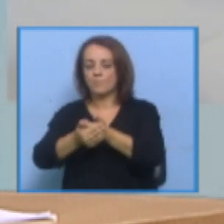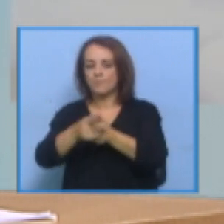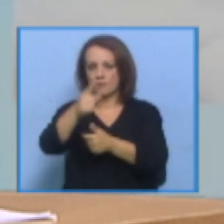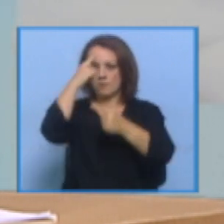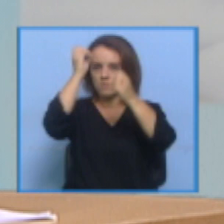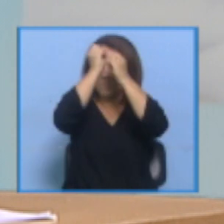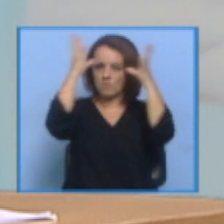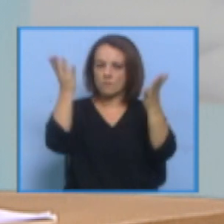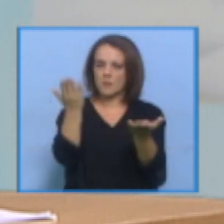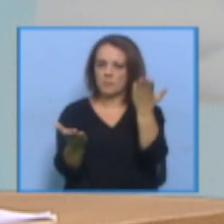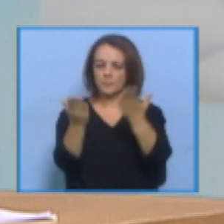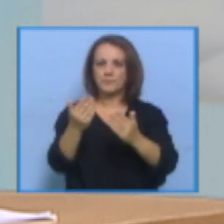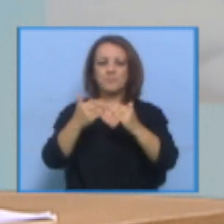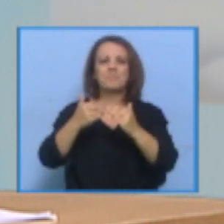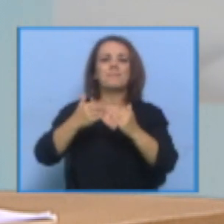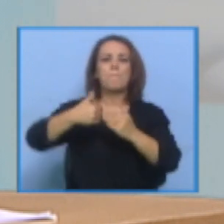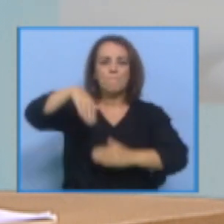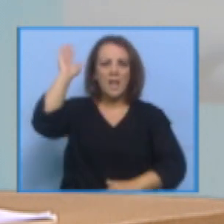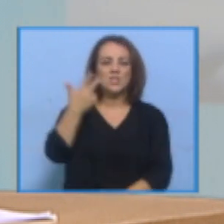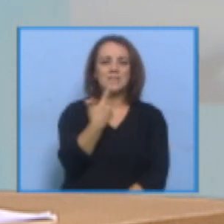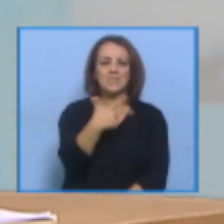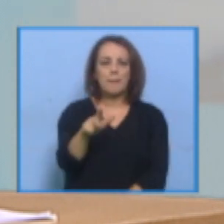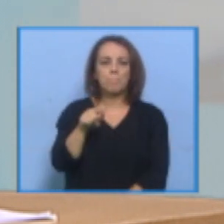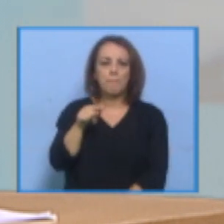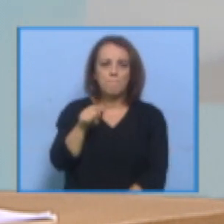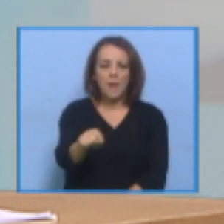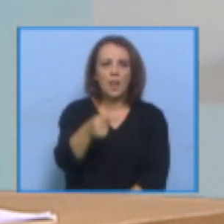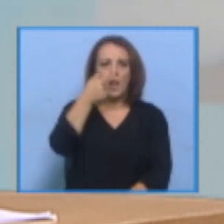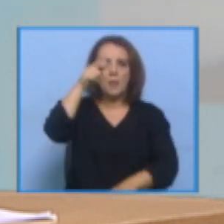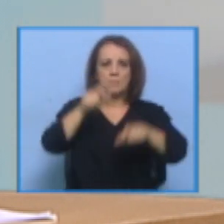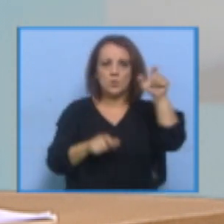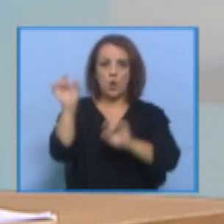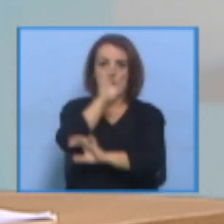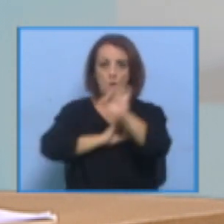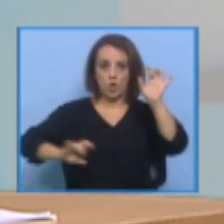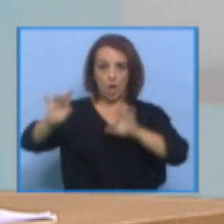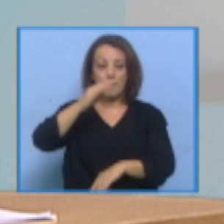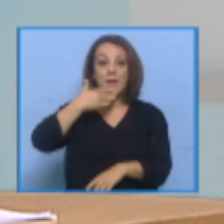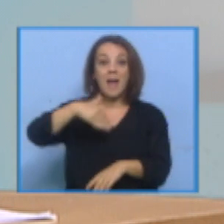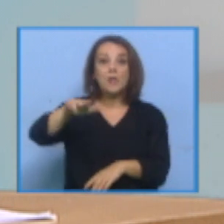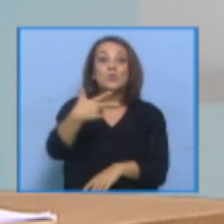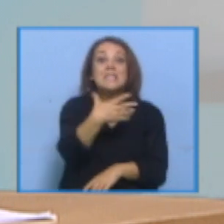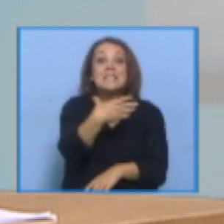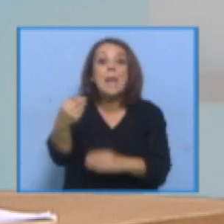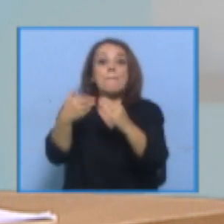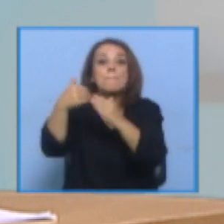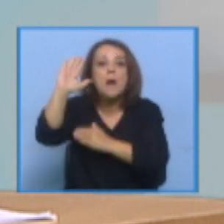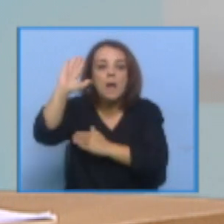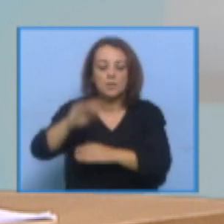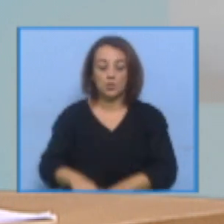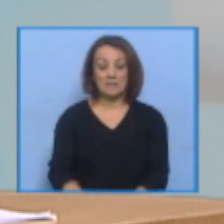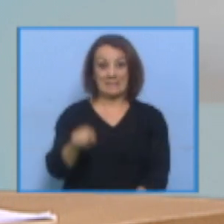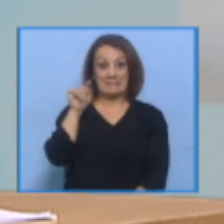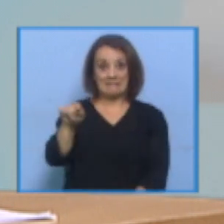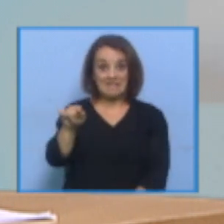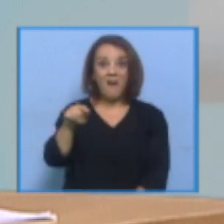atualmente qualquer coisa com mais de 100 mil cidadãos na Europa com mais de 100 anos, e que eles vão chegar